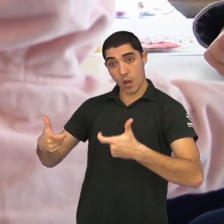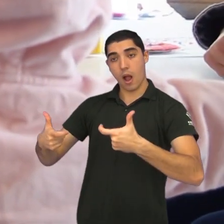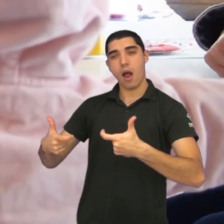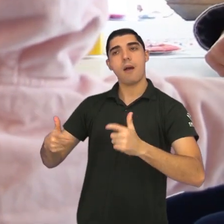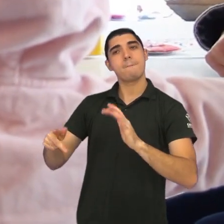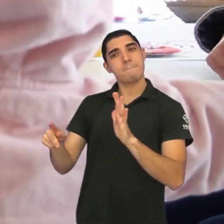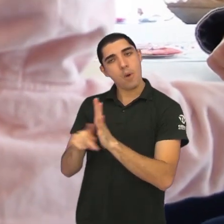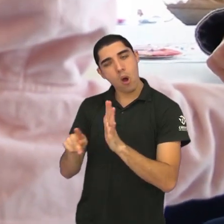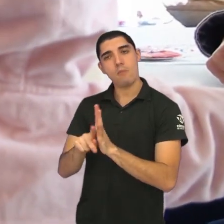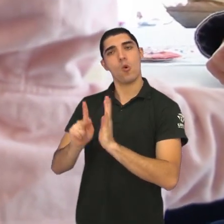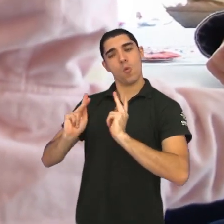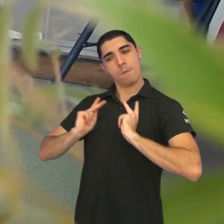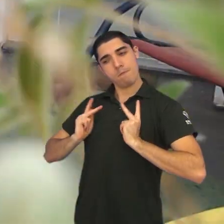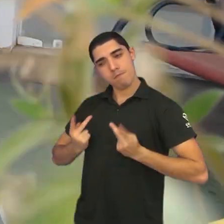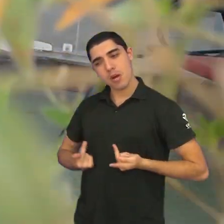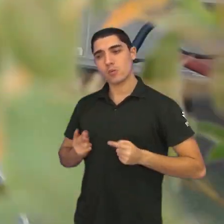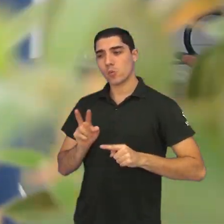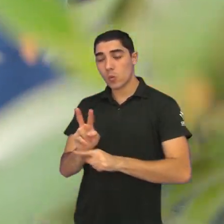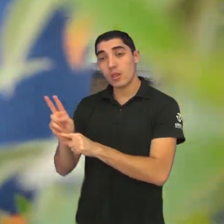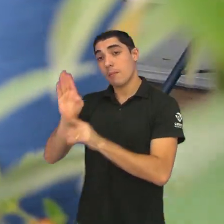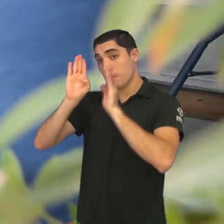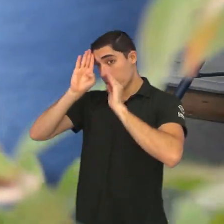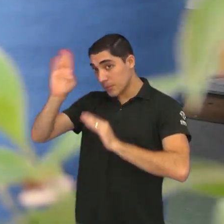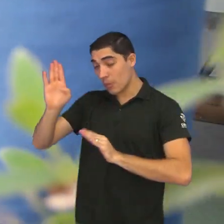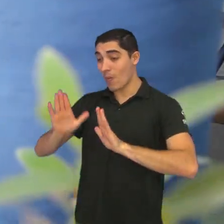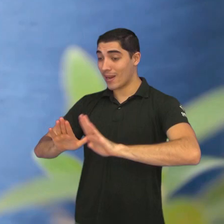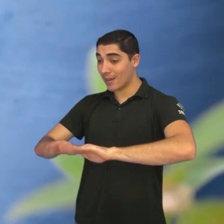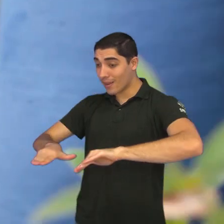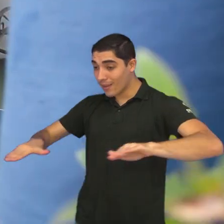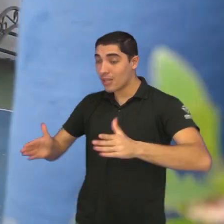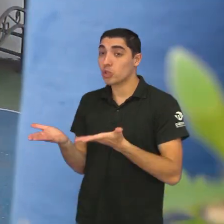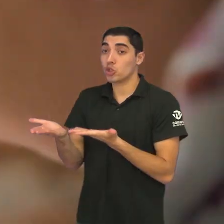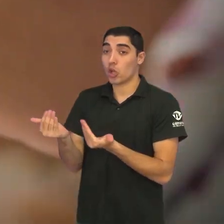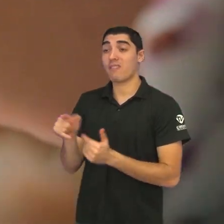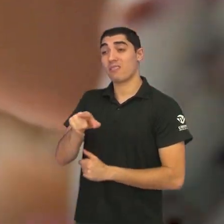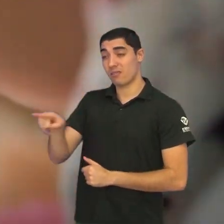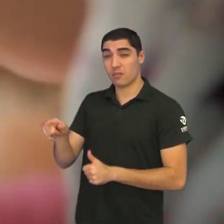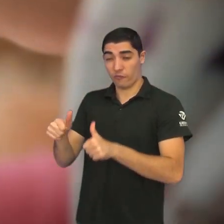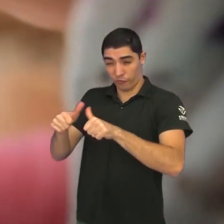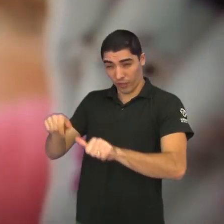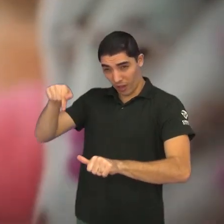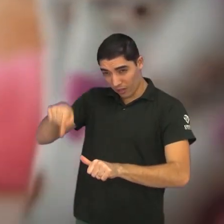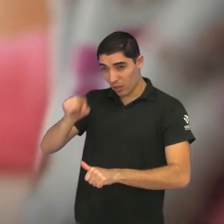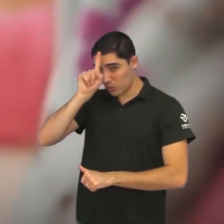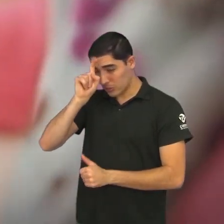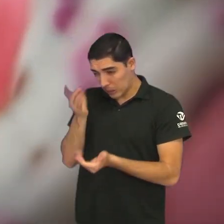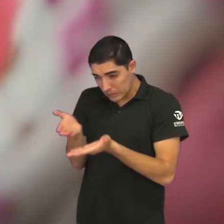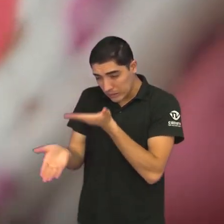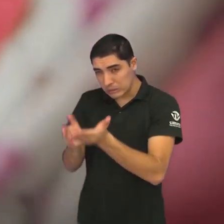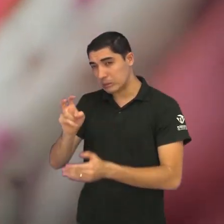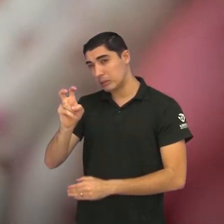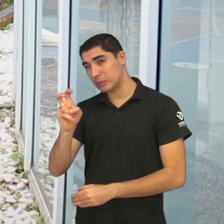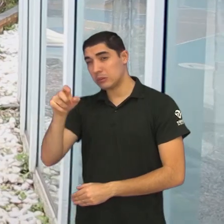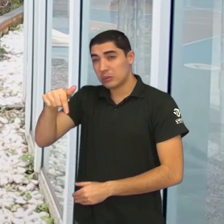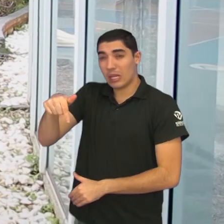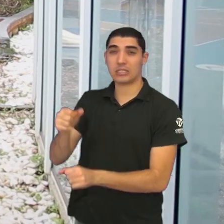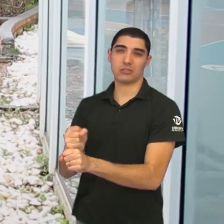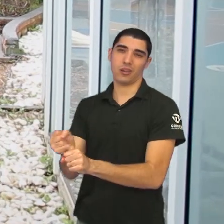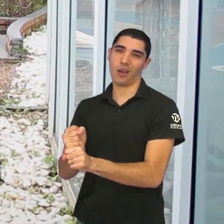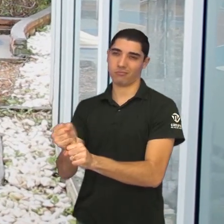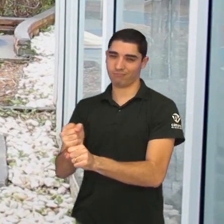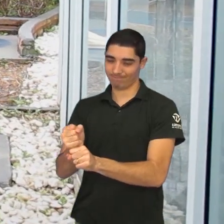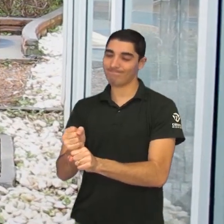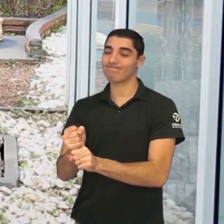ambiente humanizado e para crianças e jovens que vão passar 5, 6, 7 anos da vida deles aqui